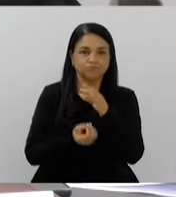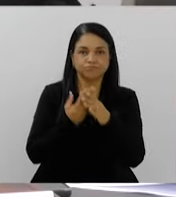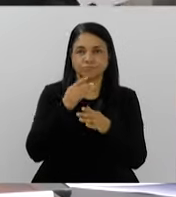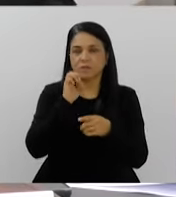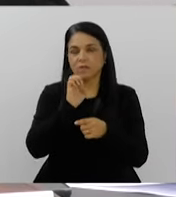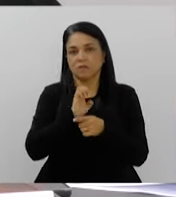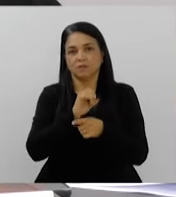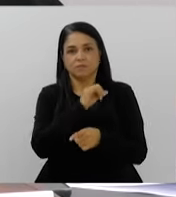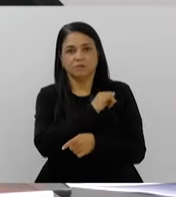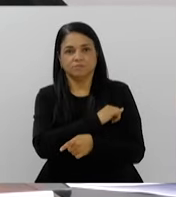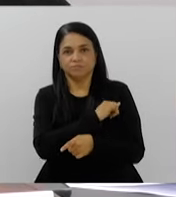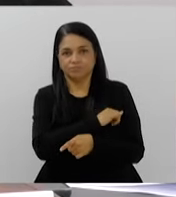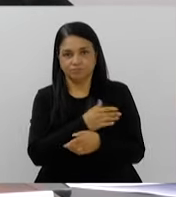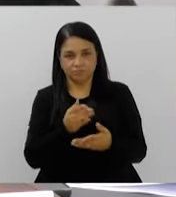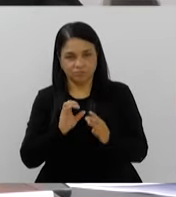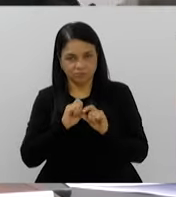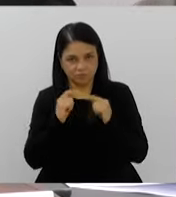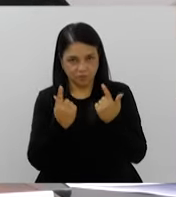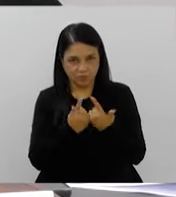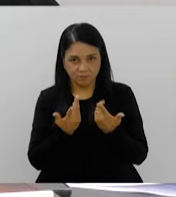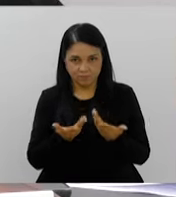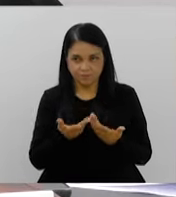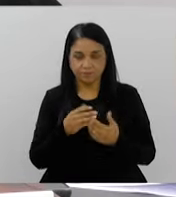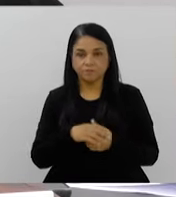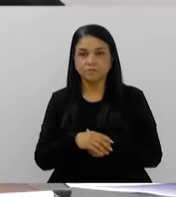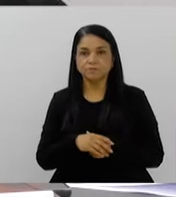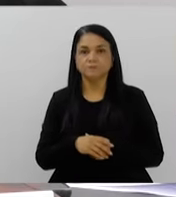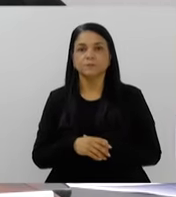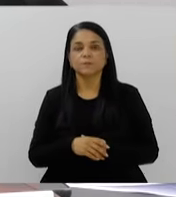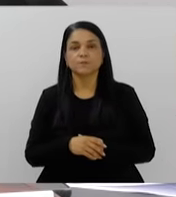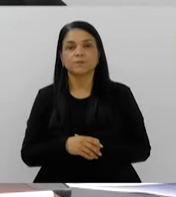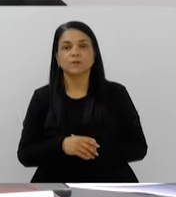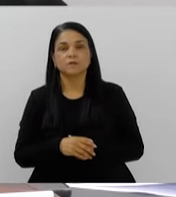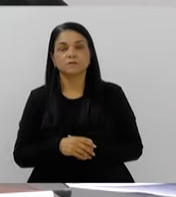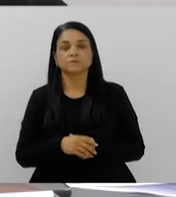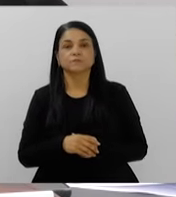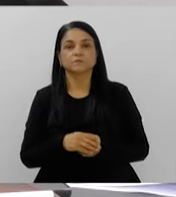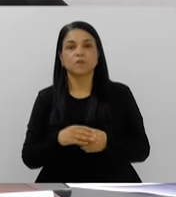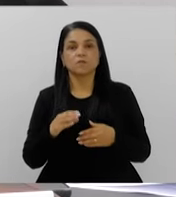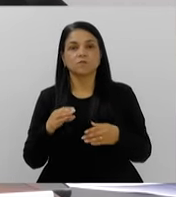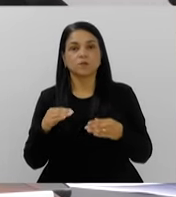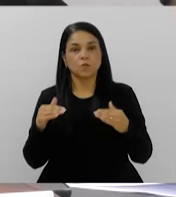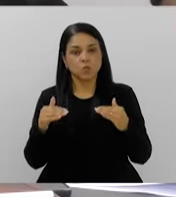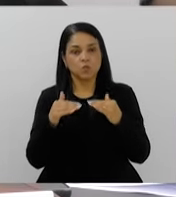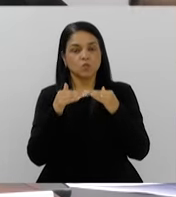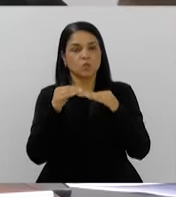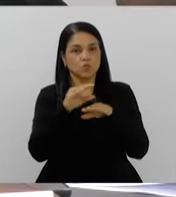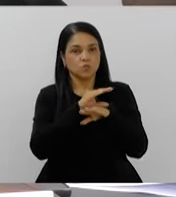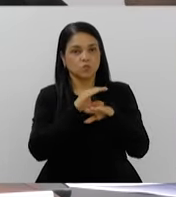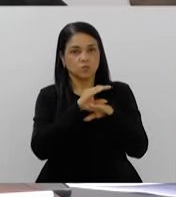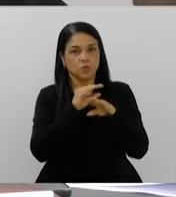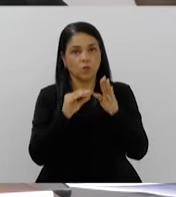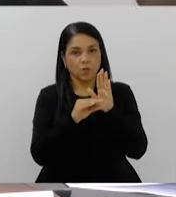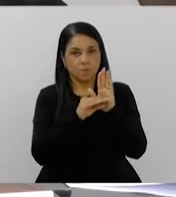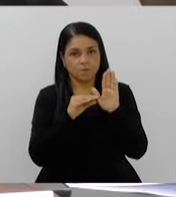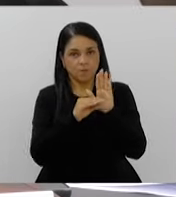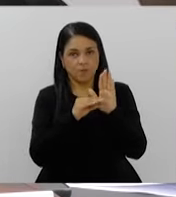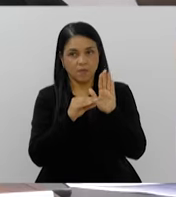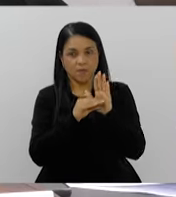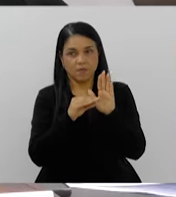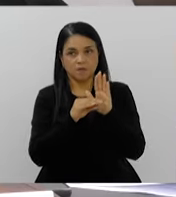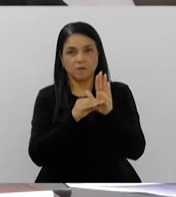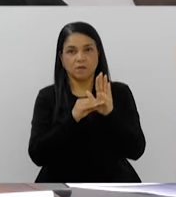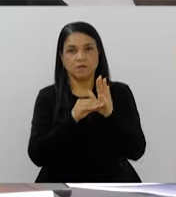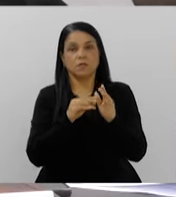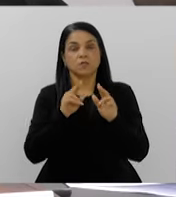um órgão próprio. Então, eu faria, pela constitucionalidade, com emenda, passando a chamar